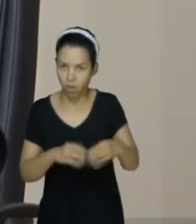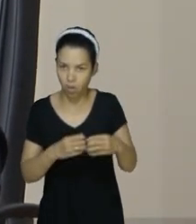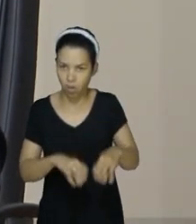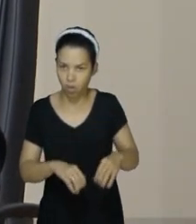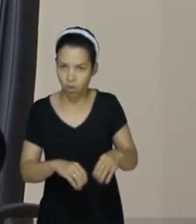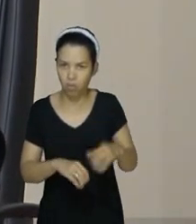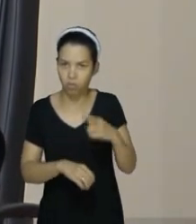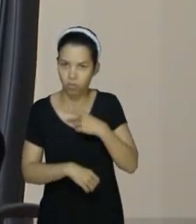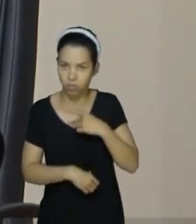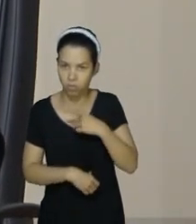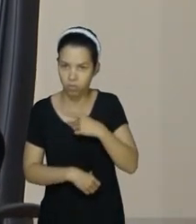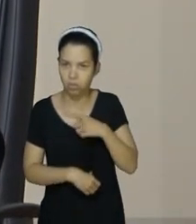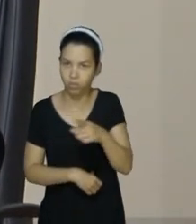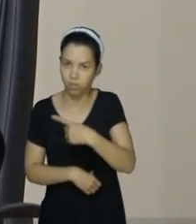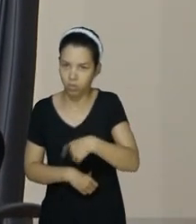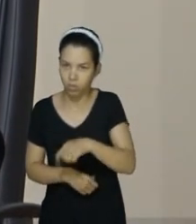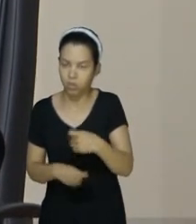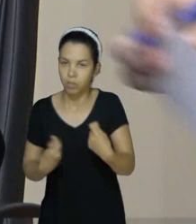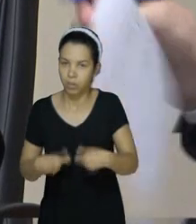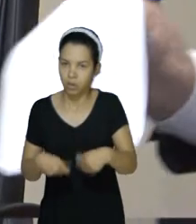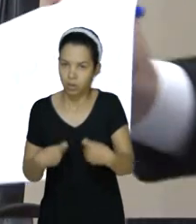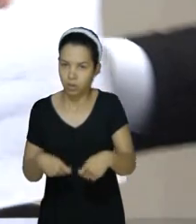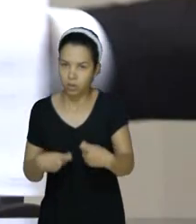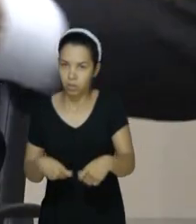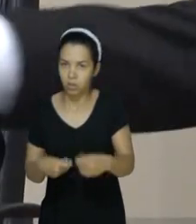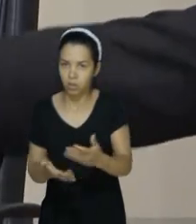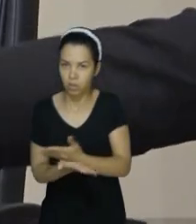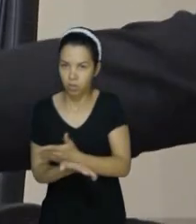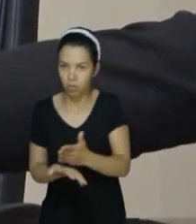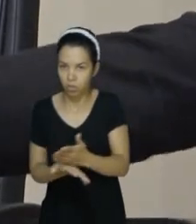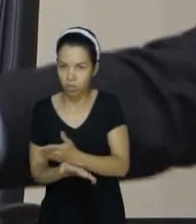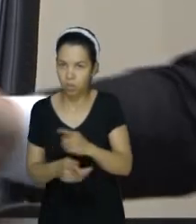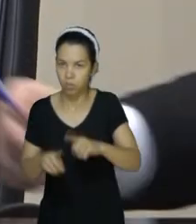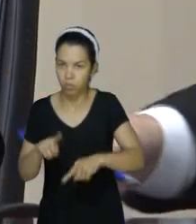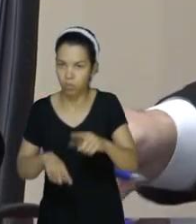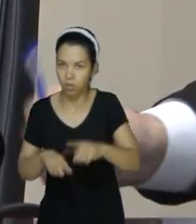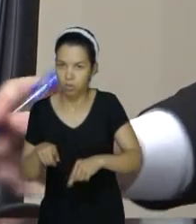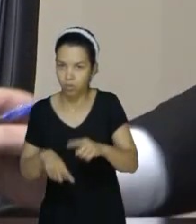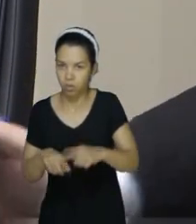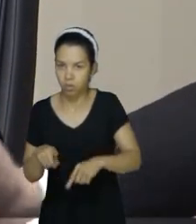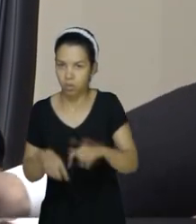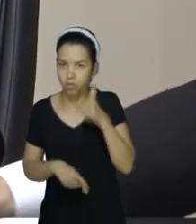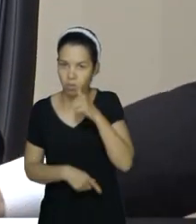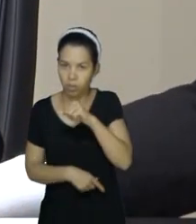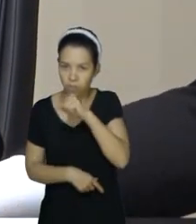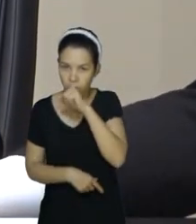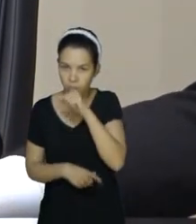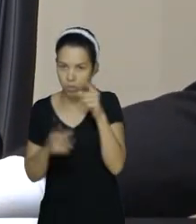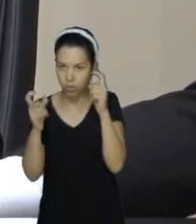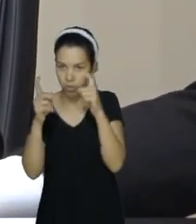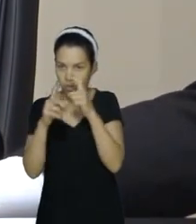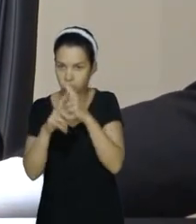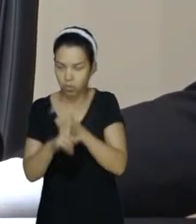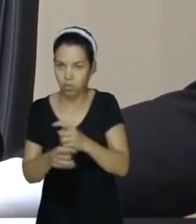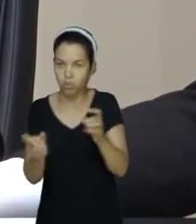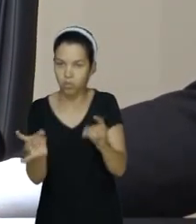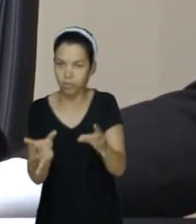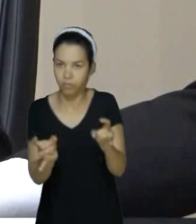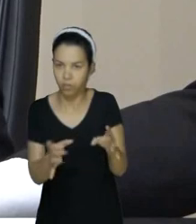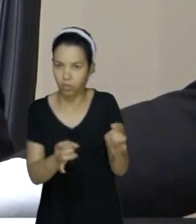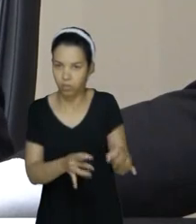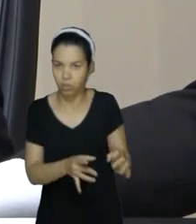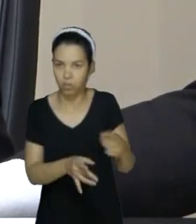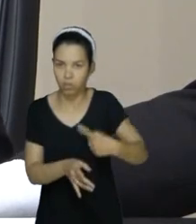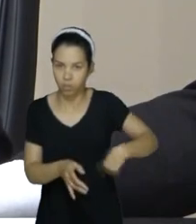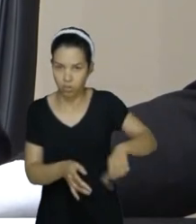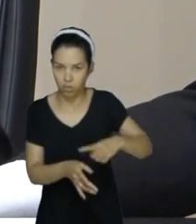mas nós precisávamos comprar alguns produtos que eu lembro que minha mãe tinha dificuldade e fazia venda de alguns